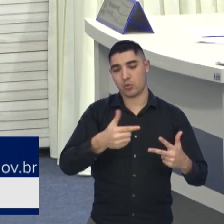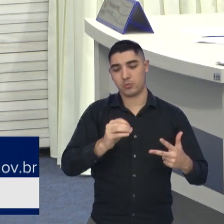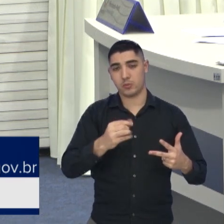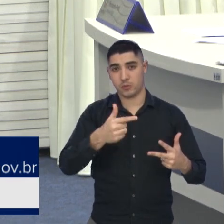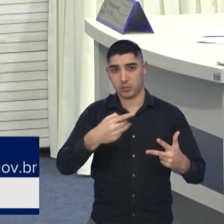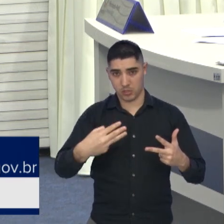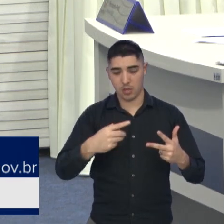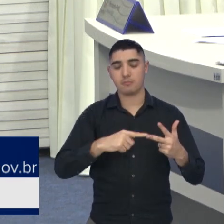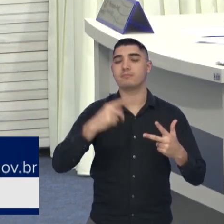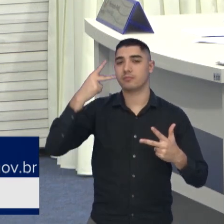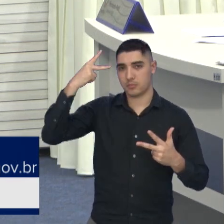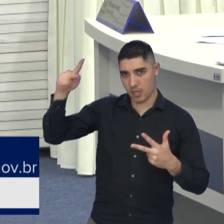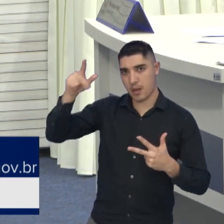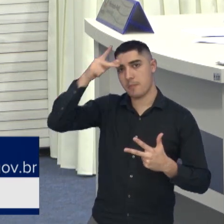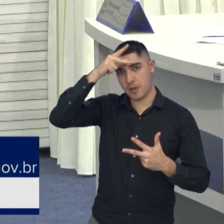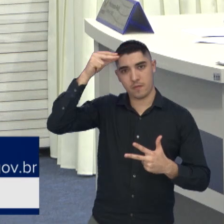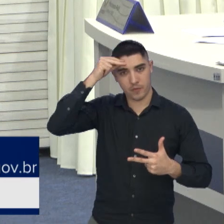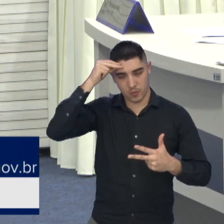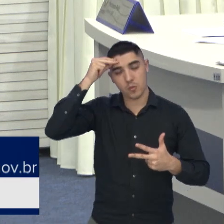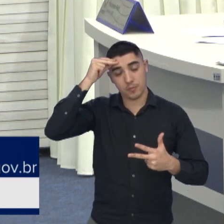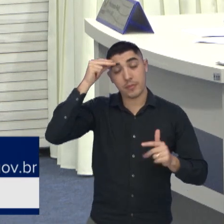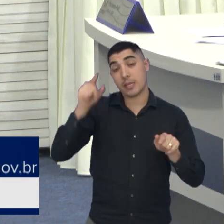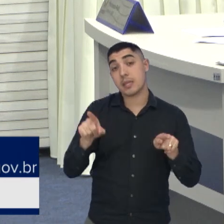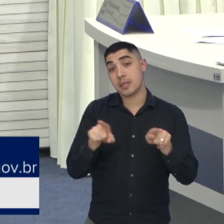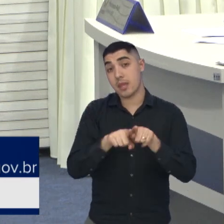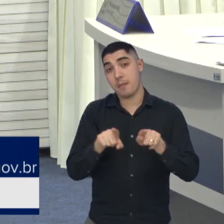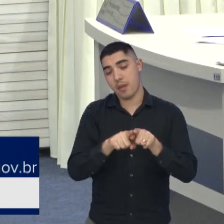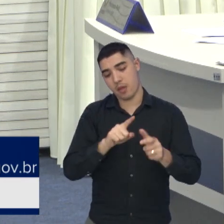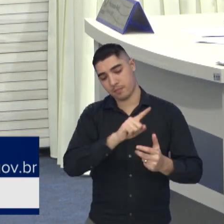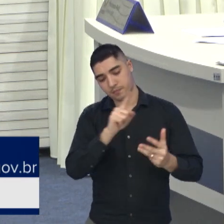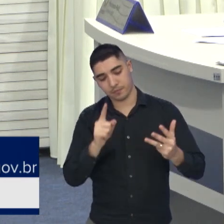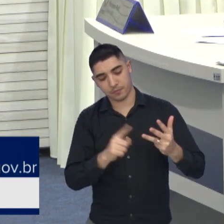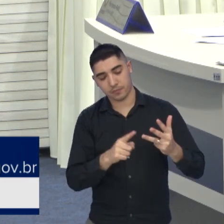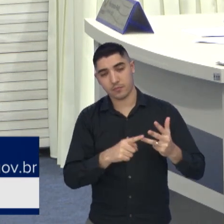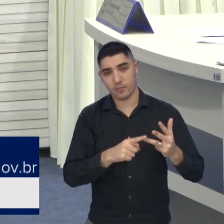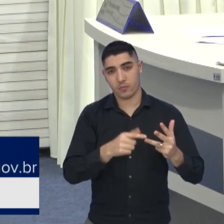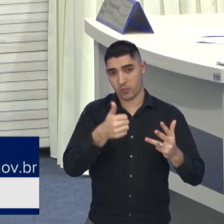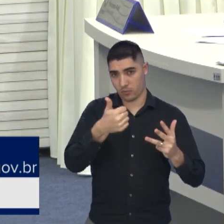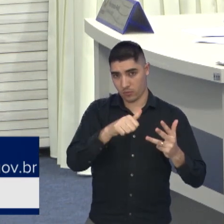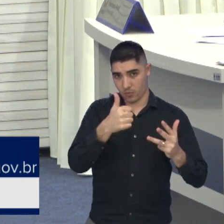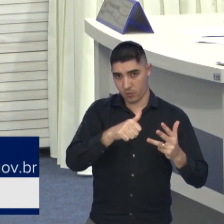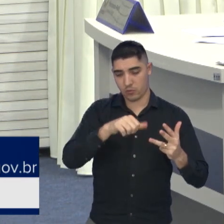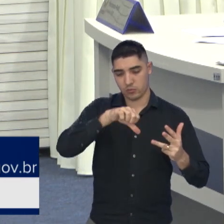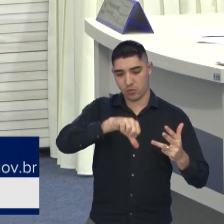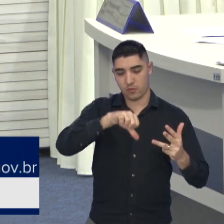10734/2023, do Poder Executivo. E também processo